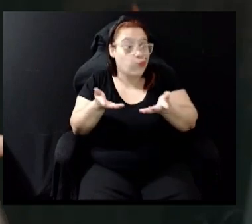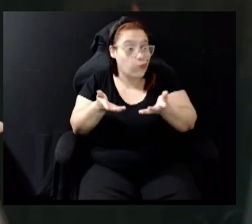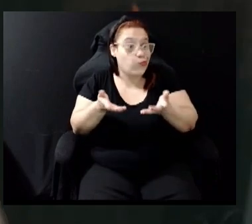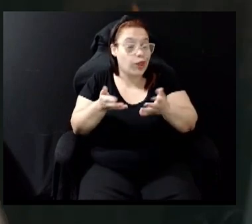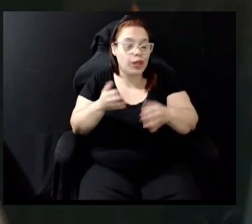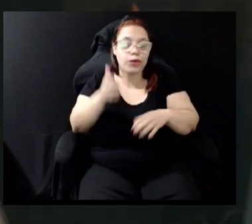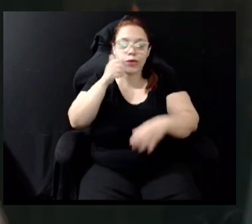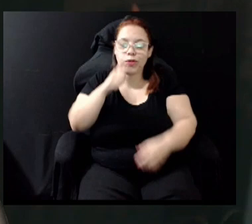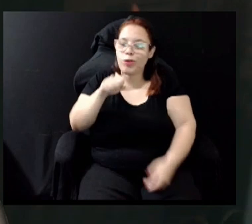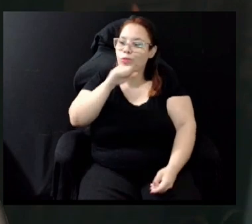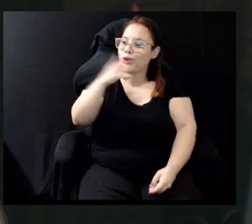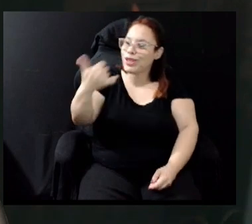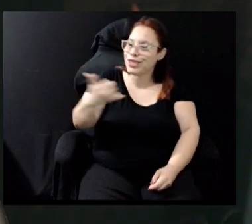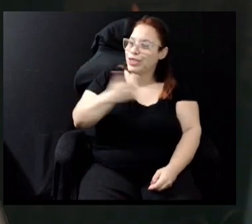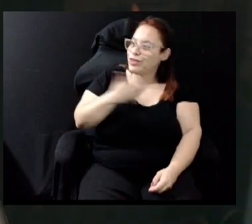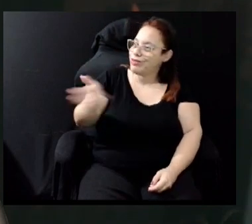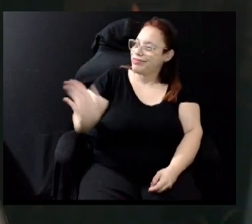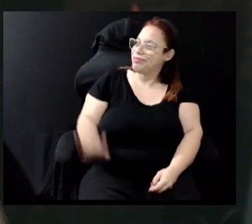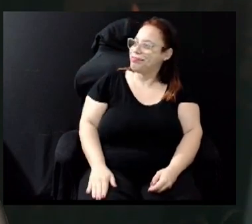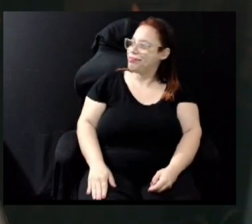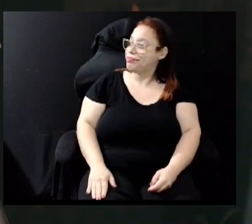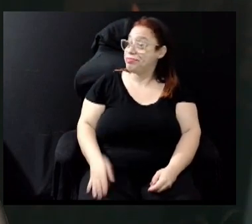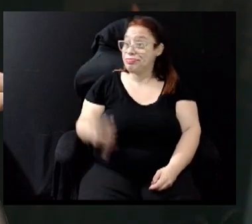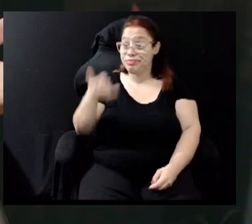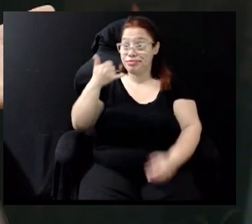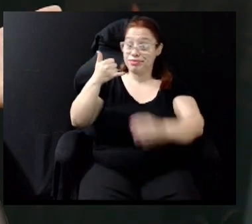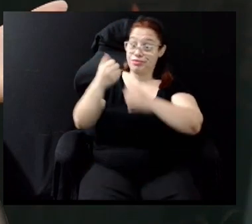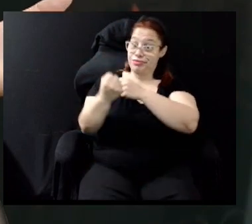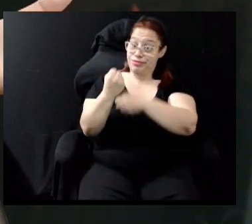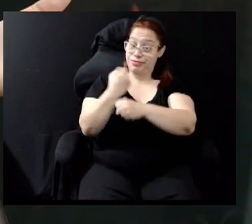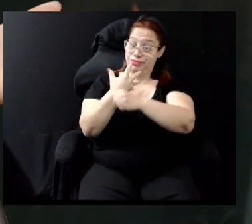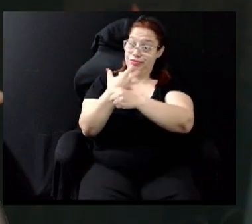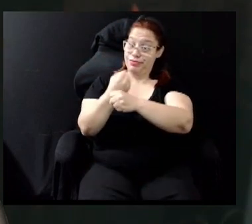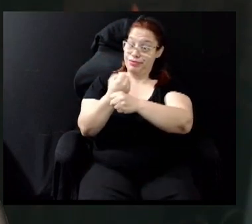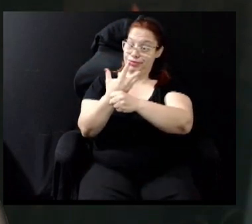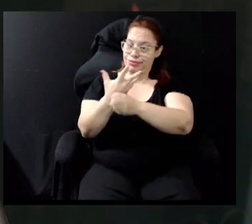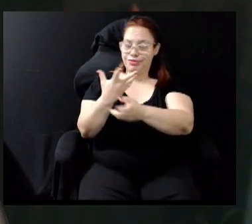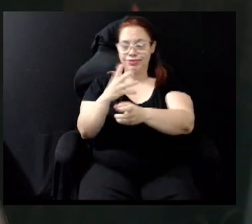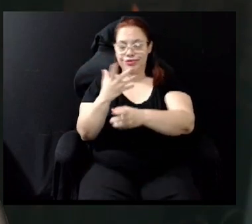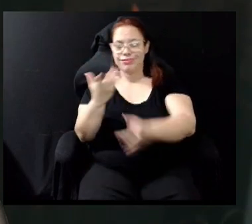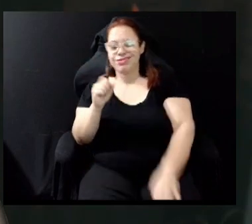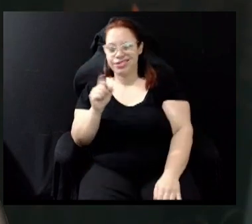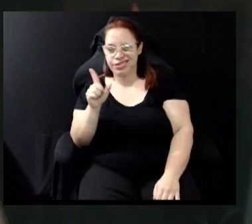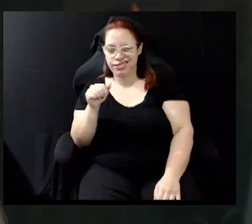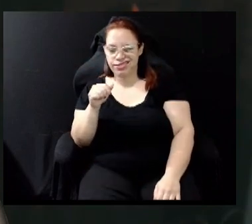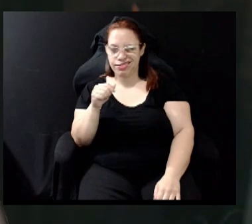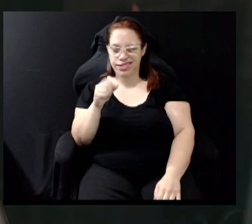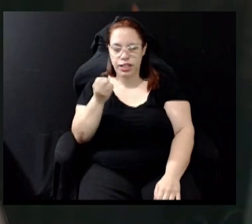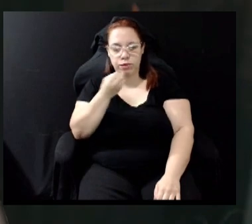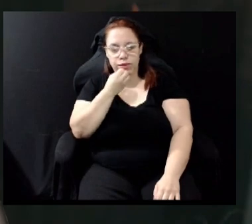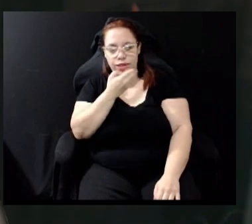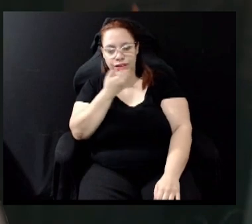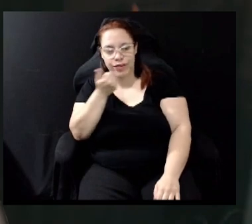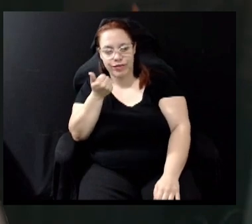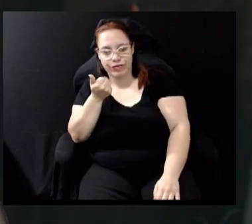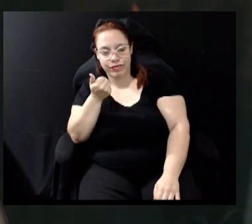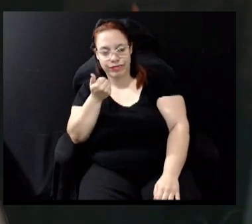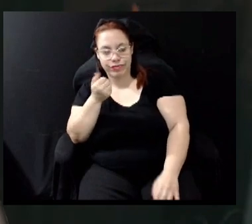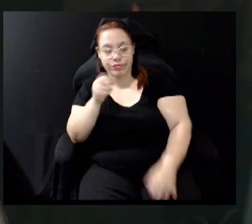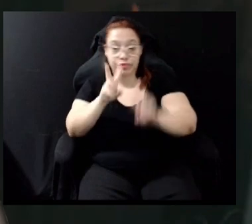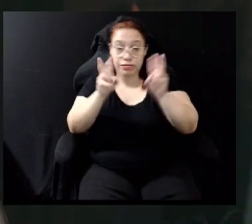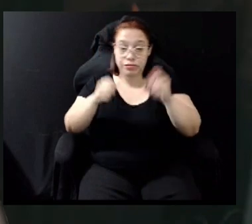falar com a gente através aí de um vídeo pelo WhatsApp. E é isso, a era digital é a melhor idade, e esse é o nosso assunto do Estúdio Câmara